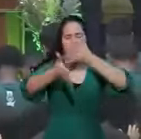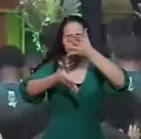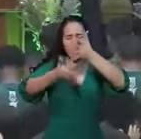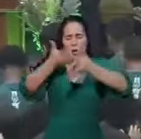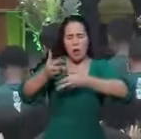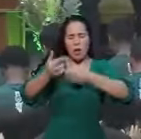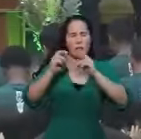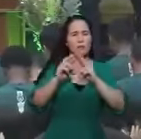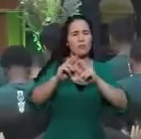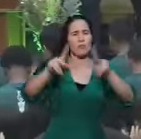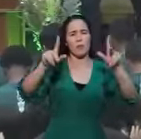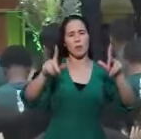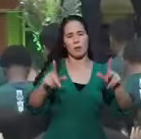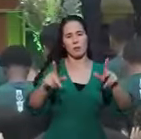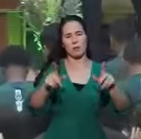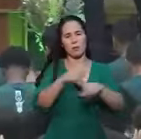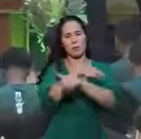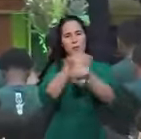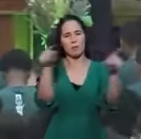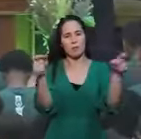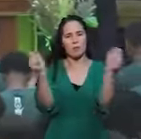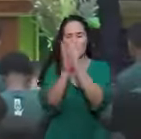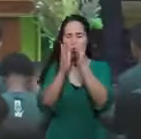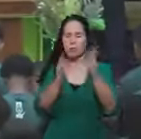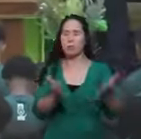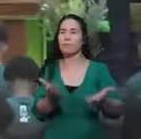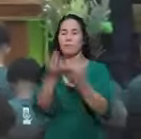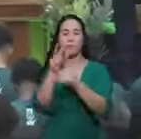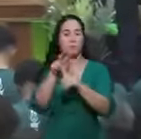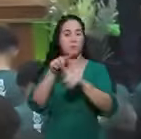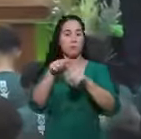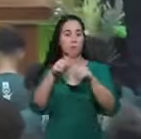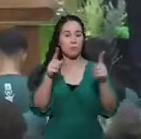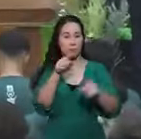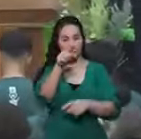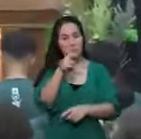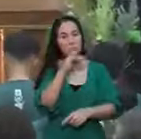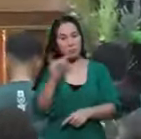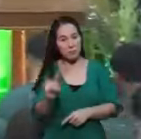vão glorificar a Deus. Mas você vai dizer: a minha